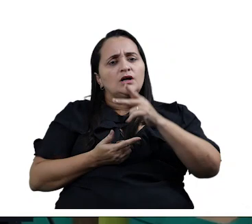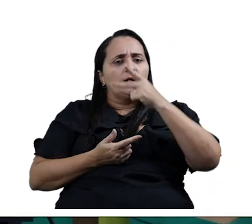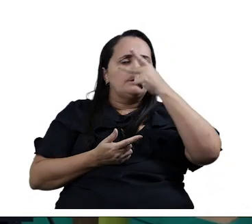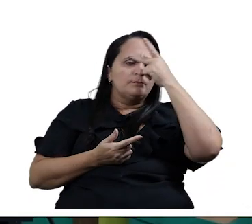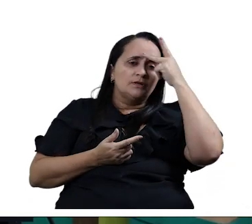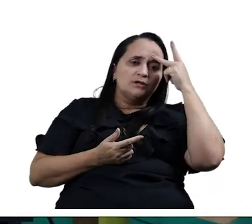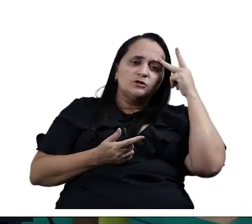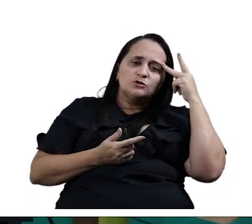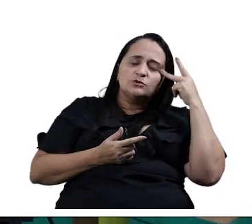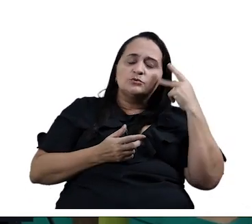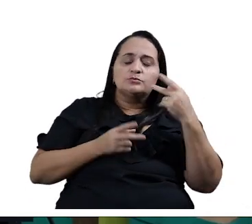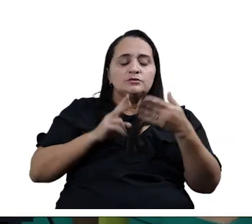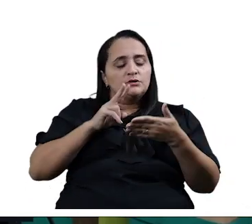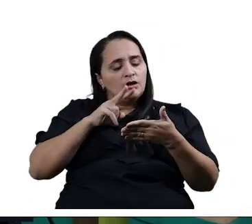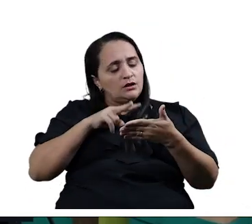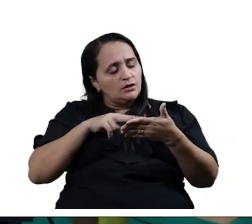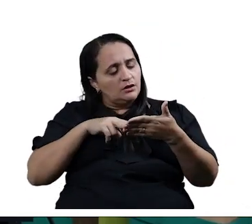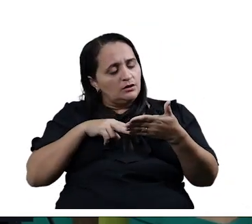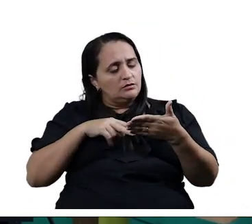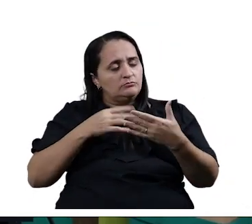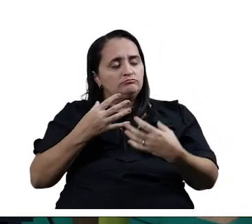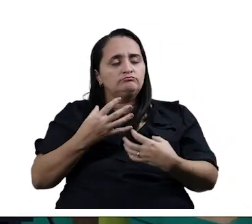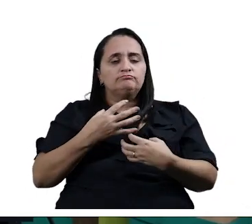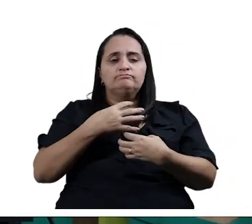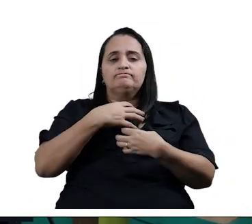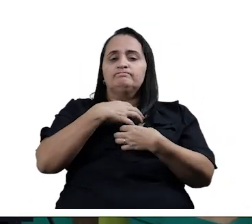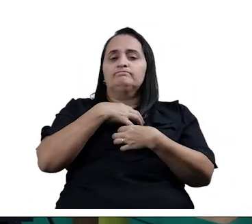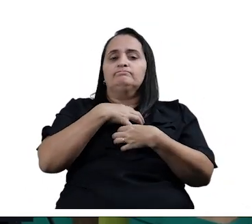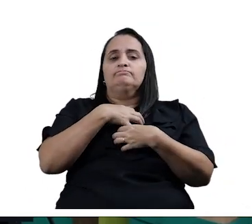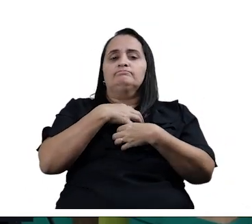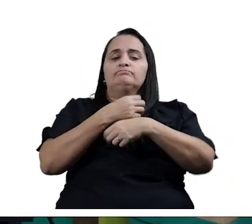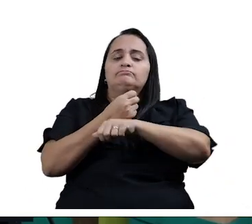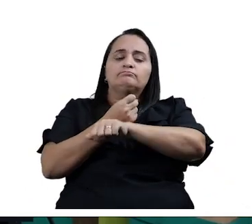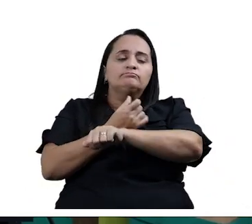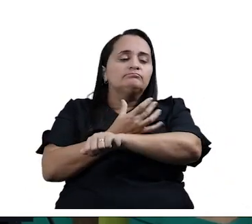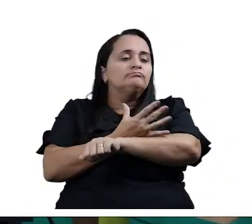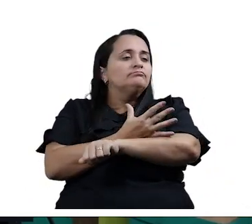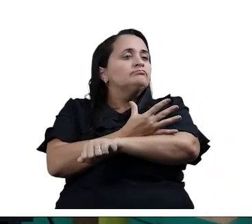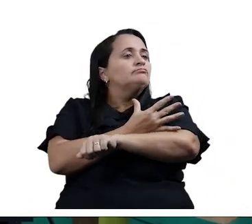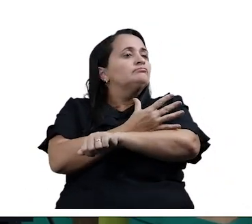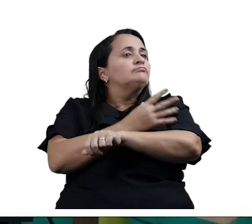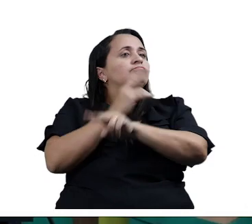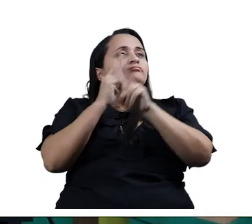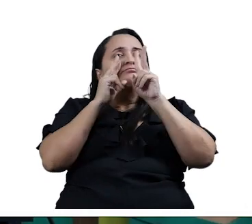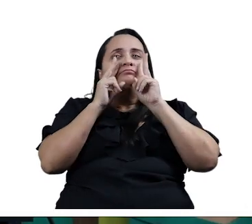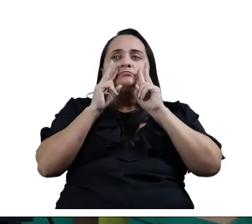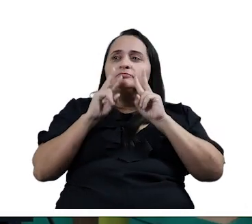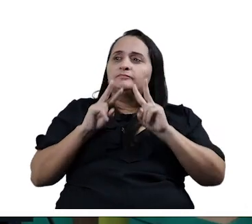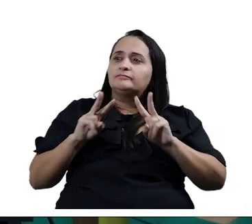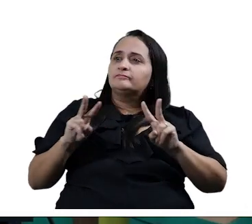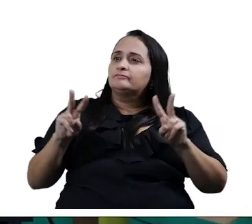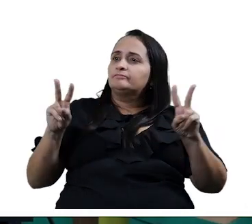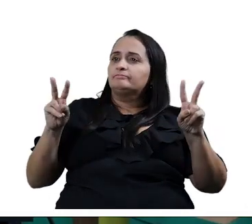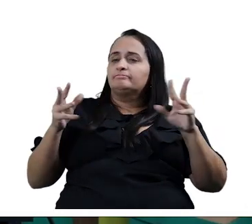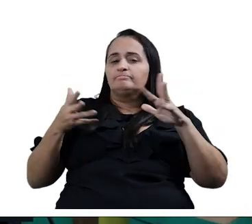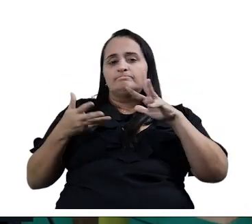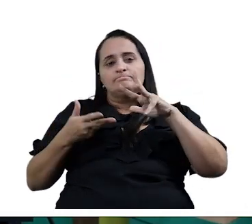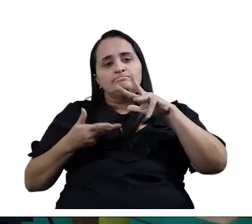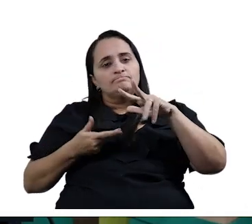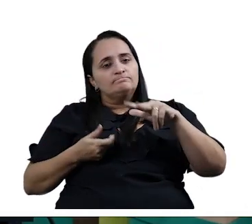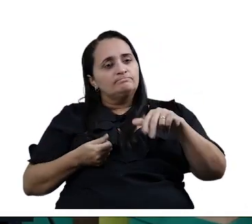lendo algo pessoal, né? Um sentimento, uma forma de enxergar o mundo,